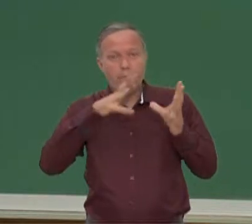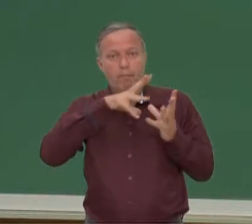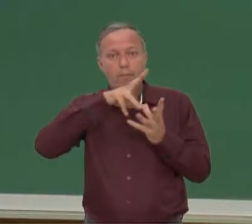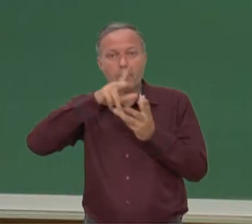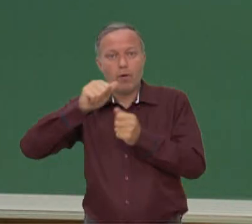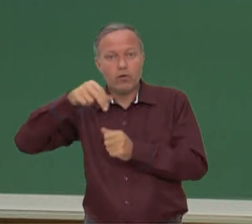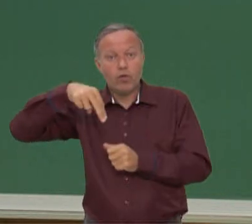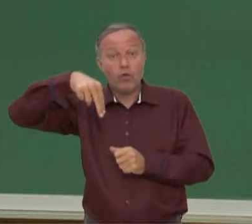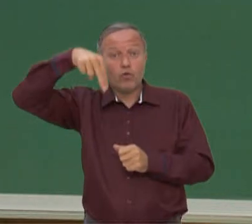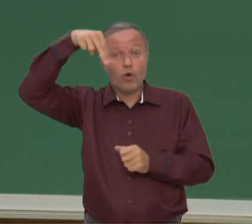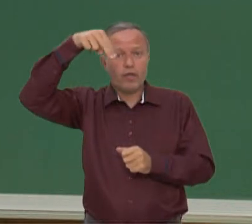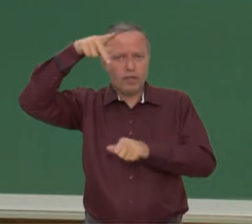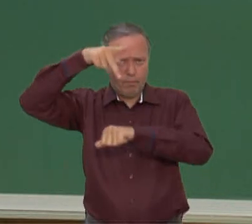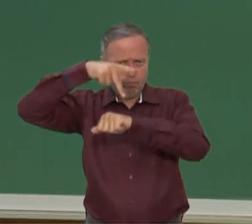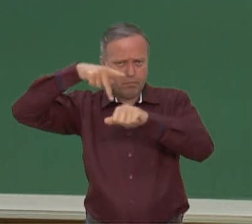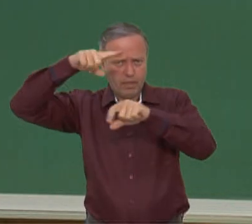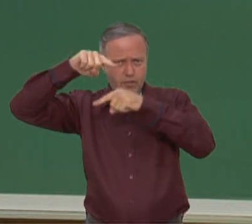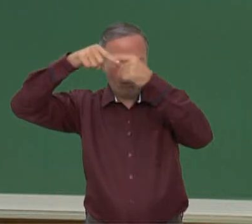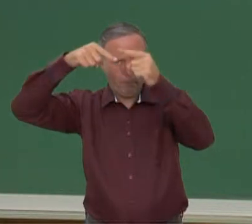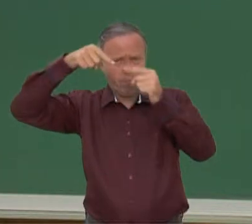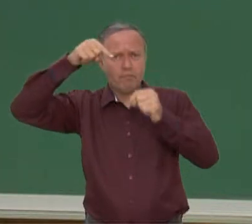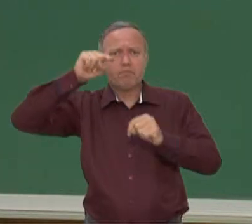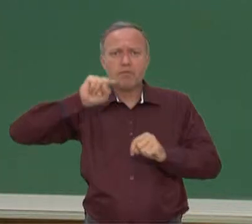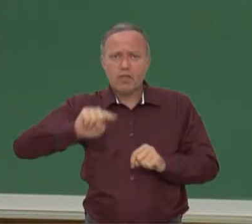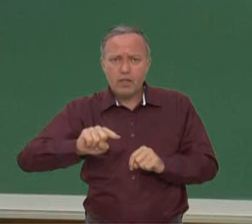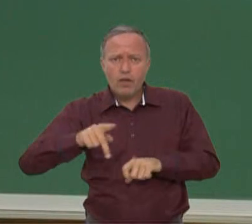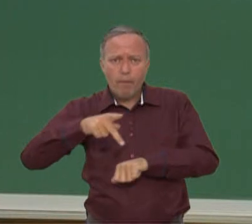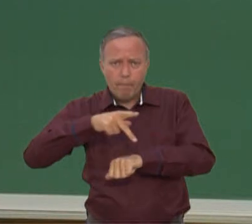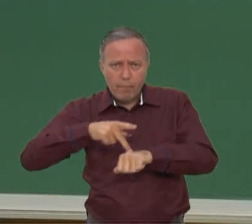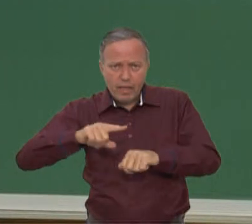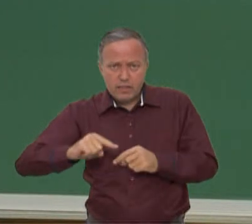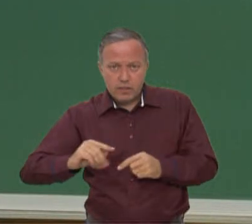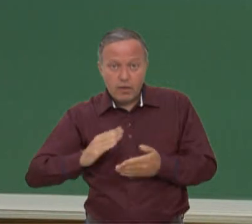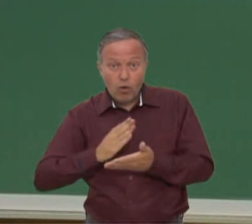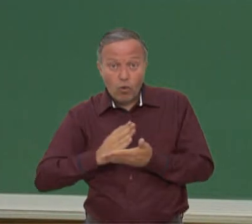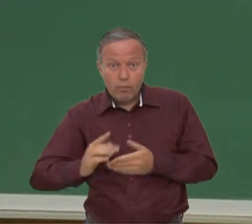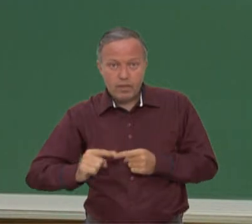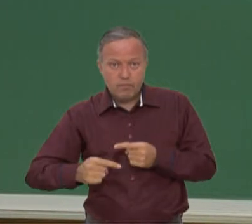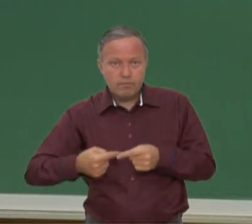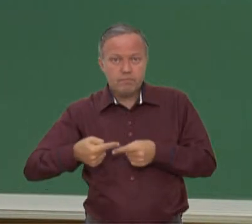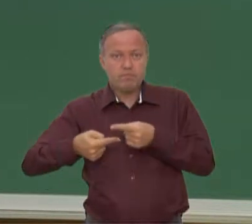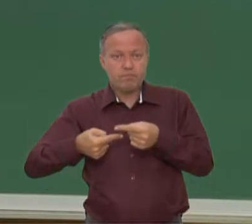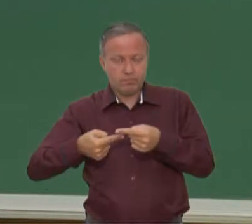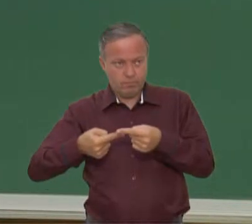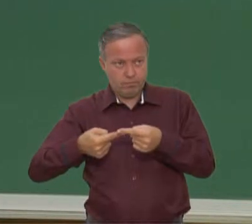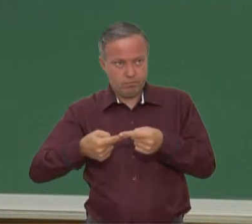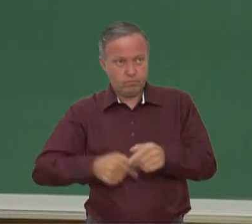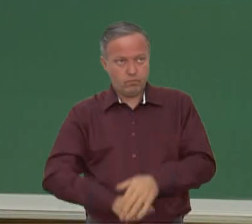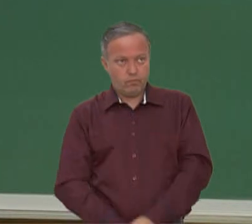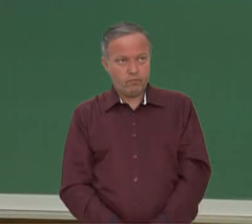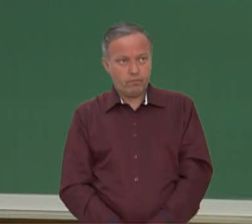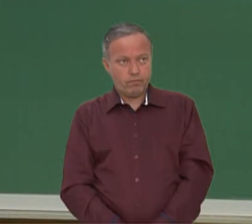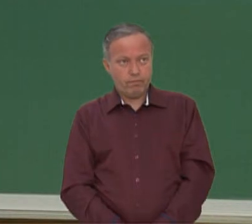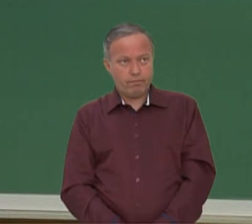sul, países subdesenvolvidos. Se você colocou uma resposta nessa linha, você acertou.